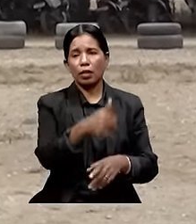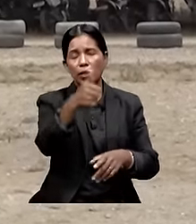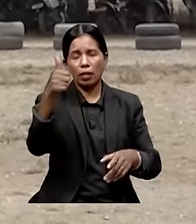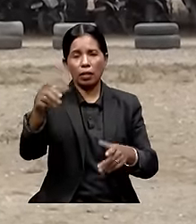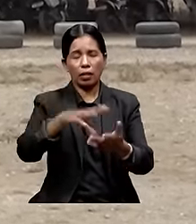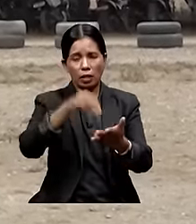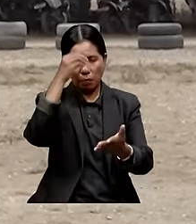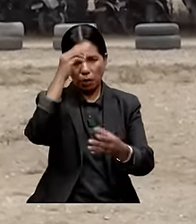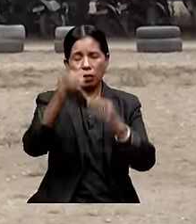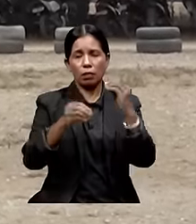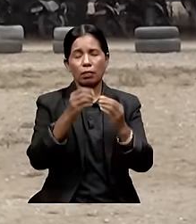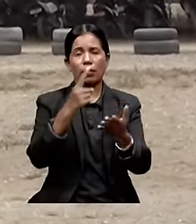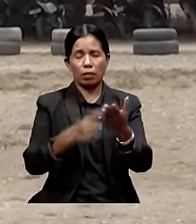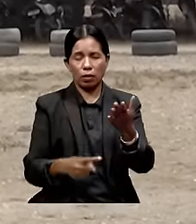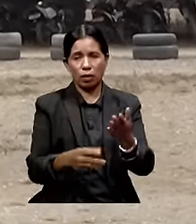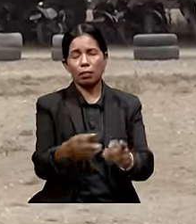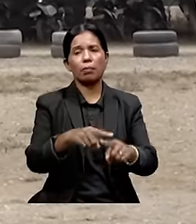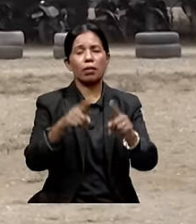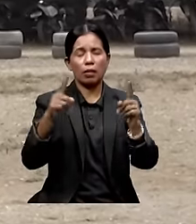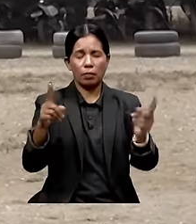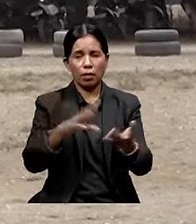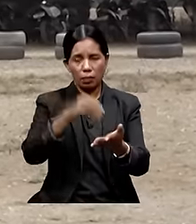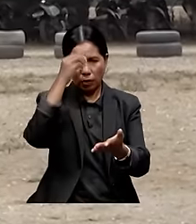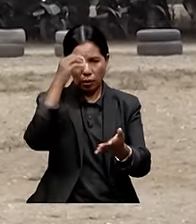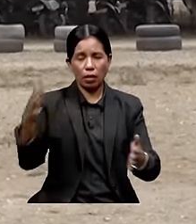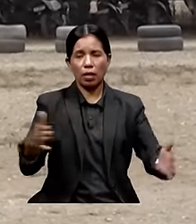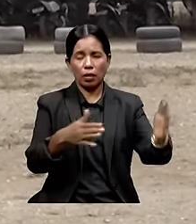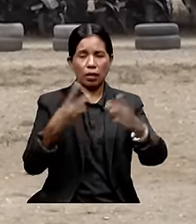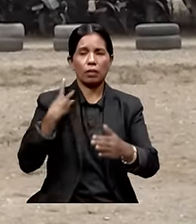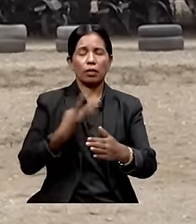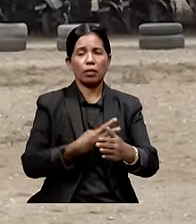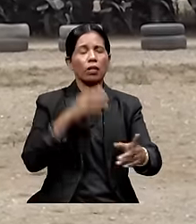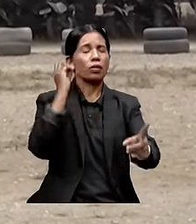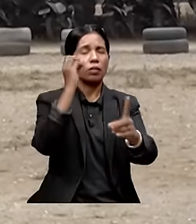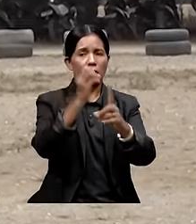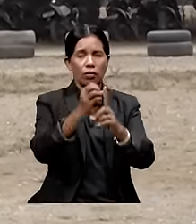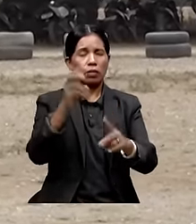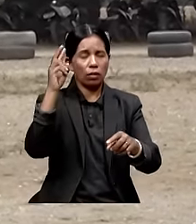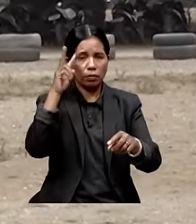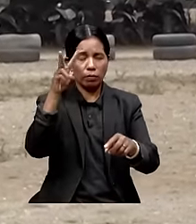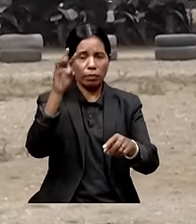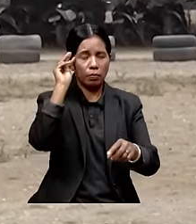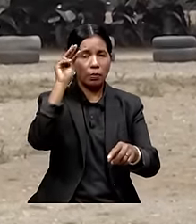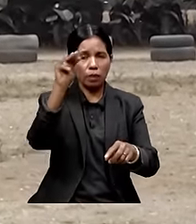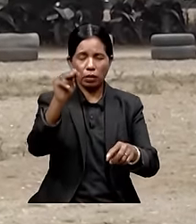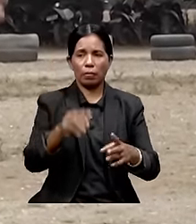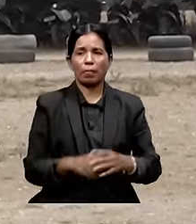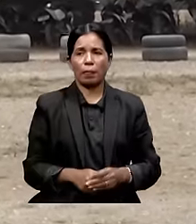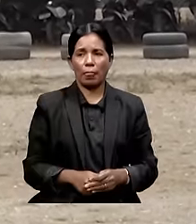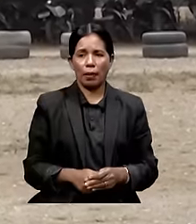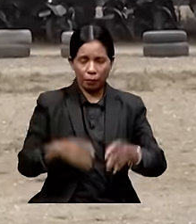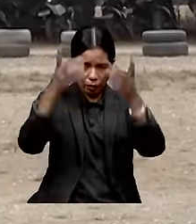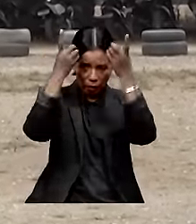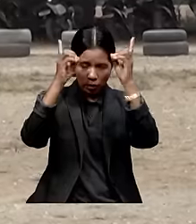doutrina. Mas, bem, doutrina de amor, mas caliburita. Mas objetivo na missão. Deve definir